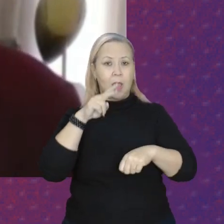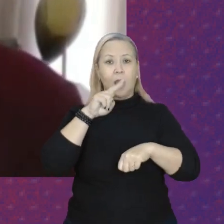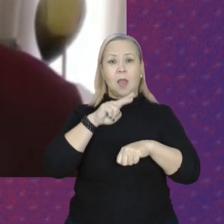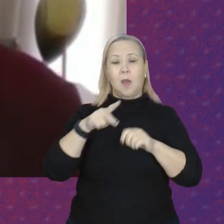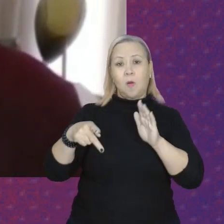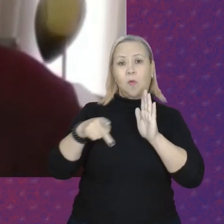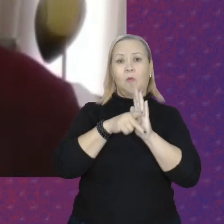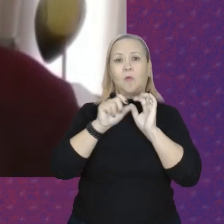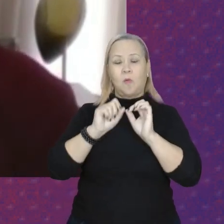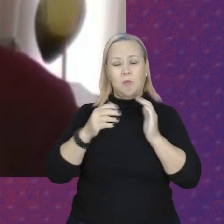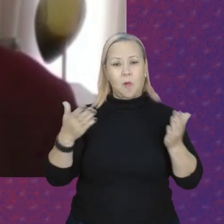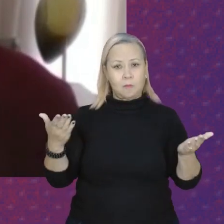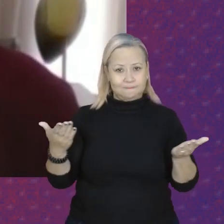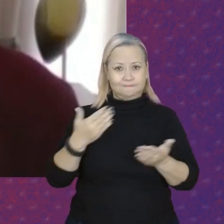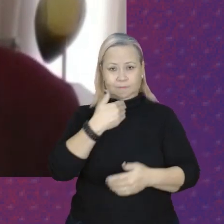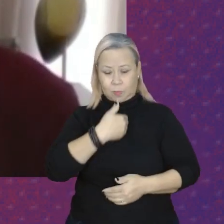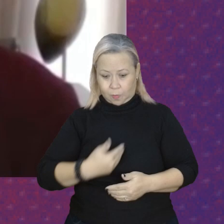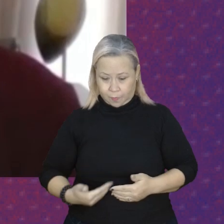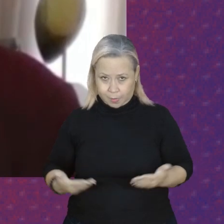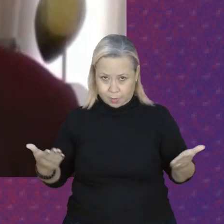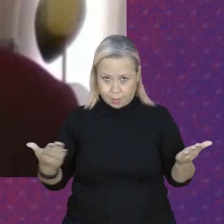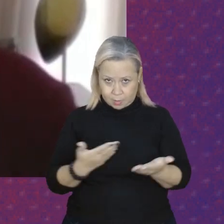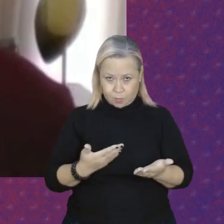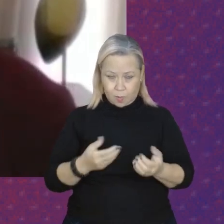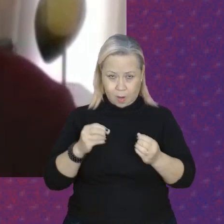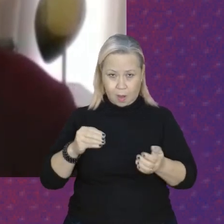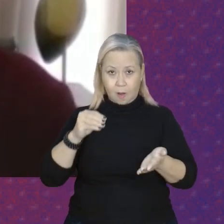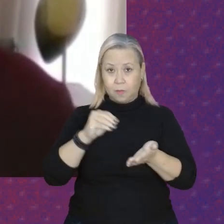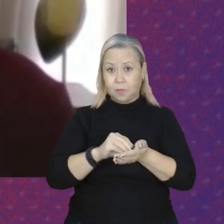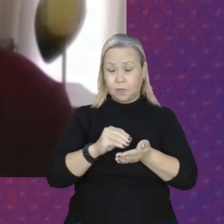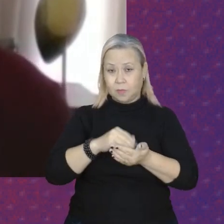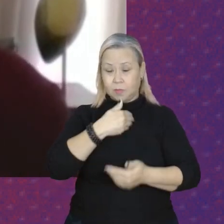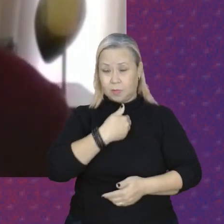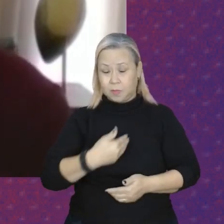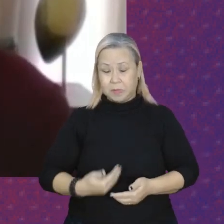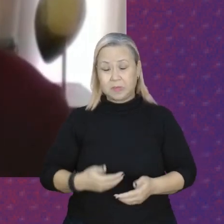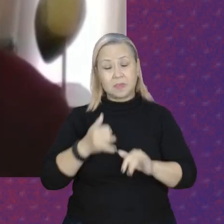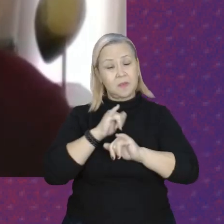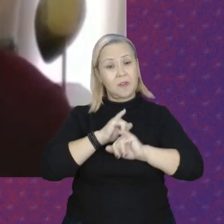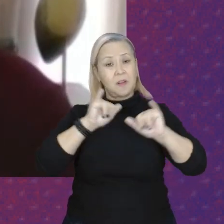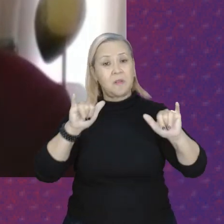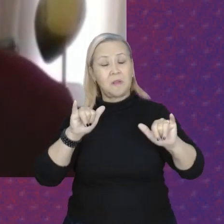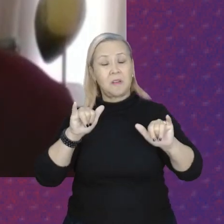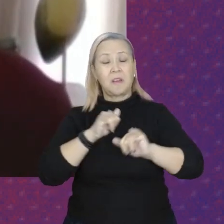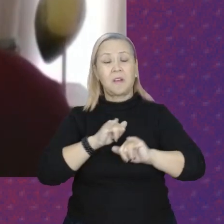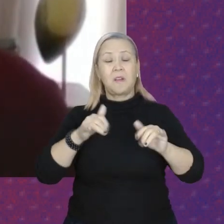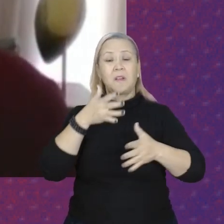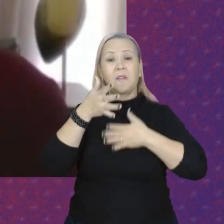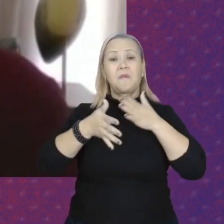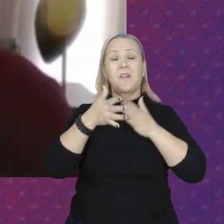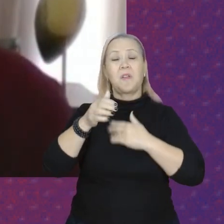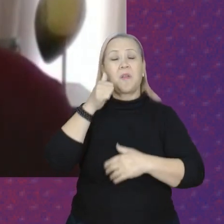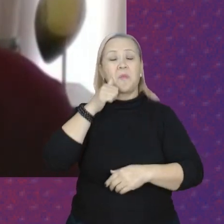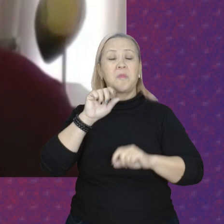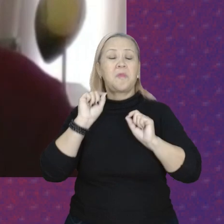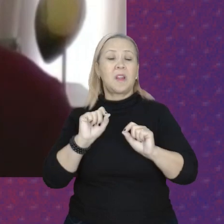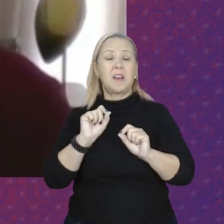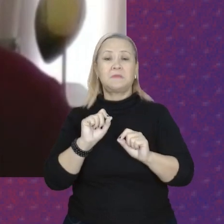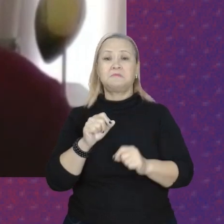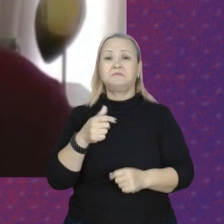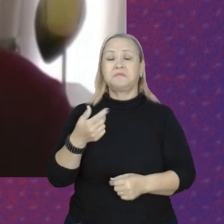atual desgoverno, né, ex-presidente, já disse isso, a mulher tem que ganhar menos, porque ela tira